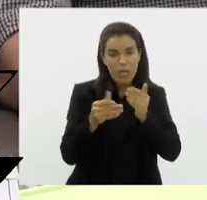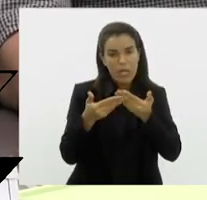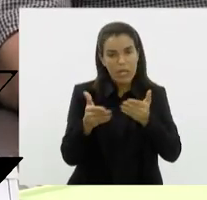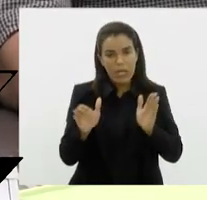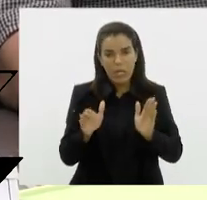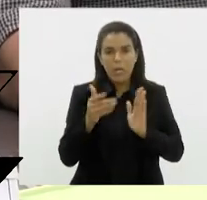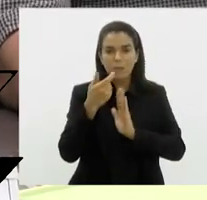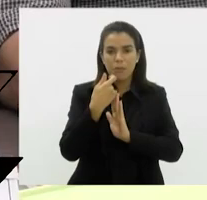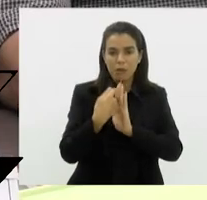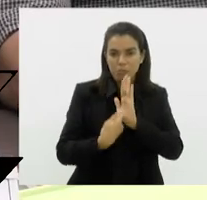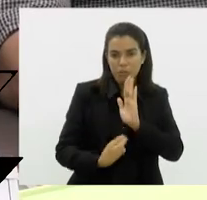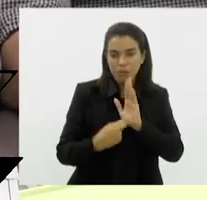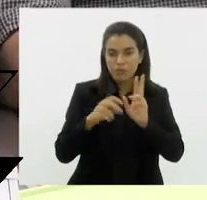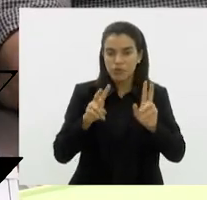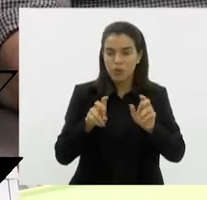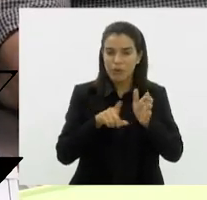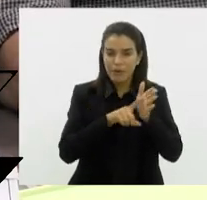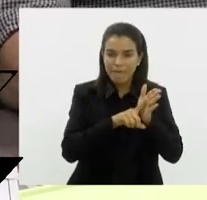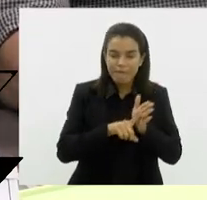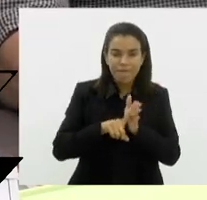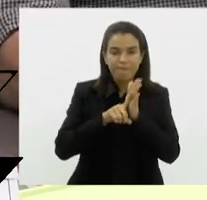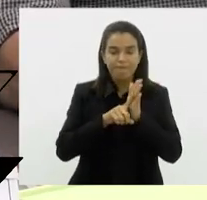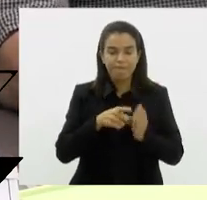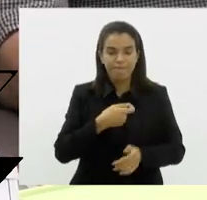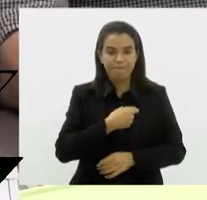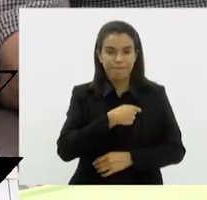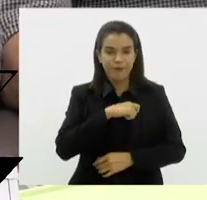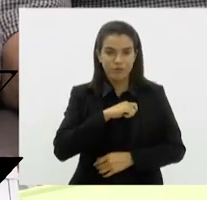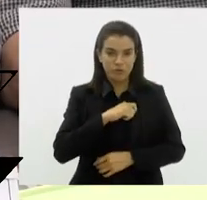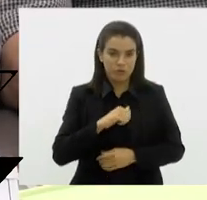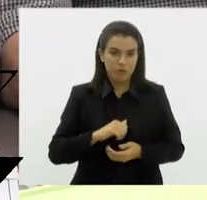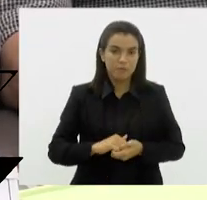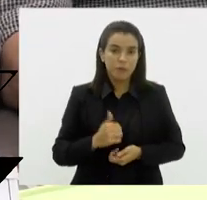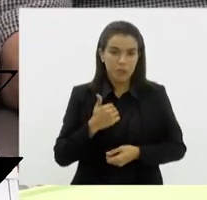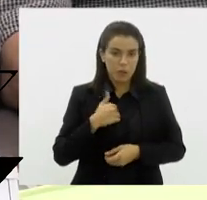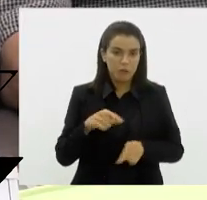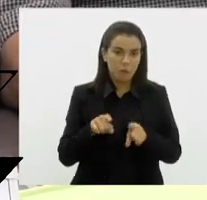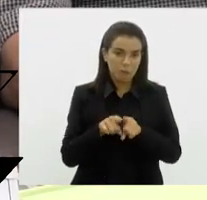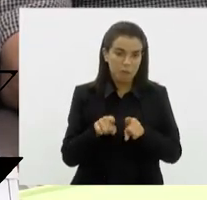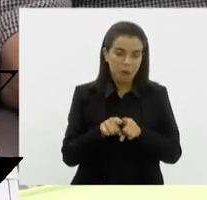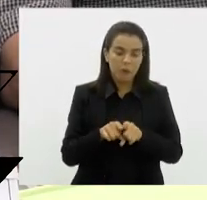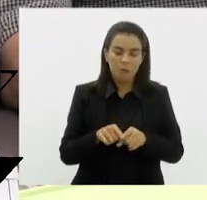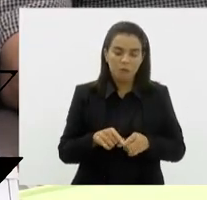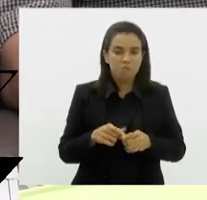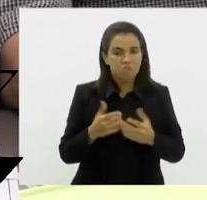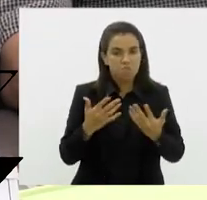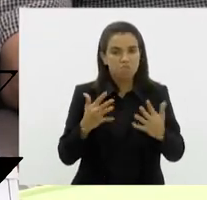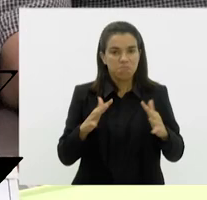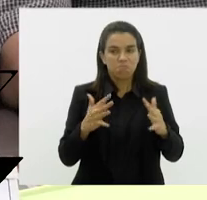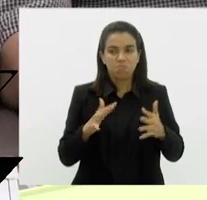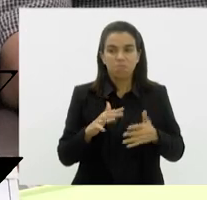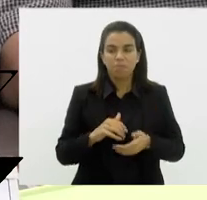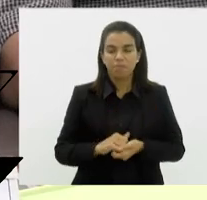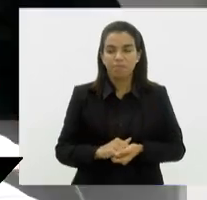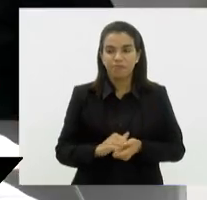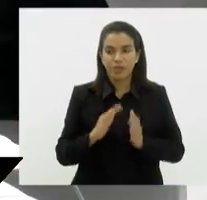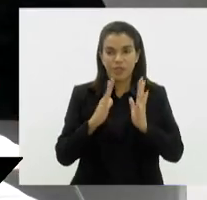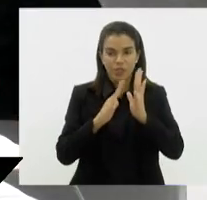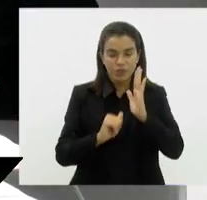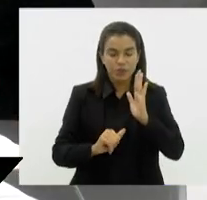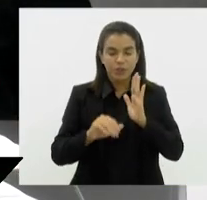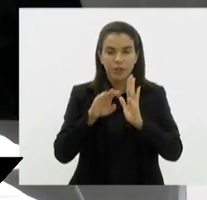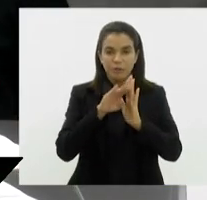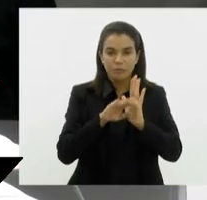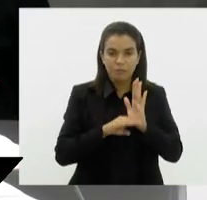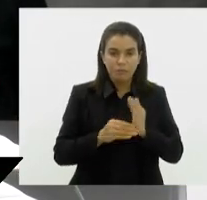o escopo da vistoria, portanto, eu mesmo, como autor da lei original, saúdo. Então, projeto retirado de pauta, com